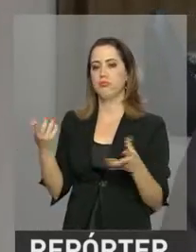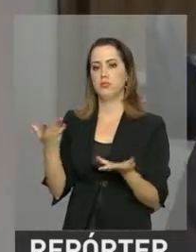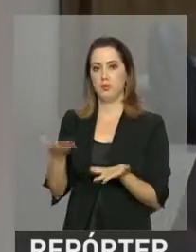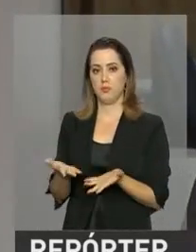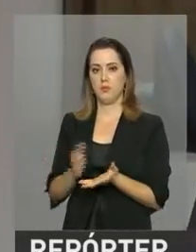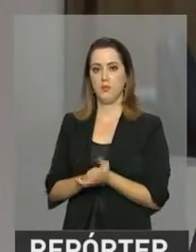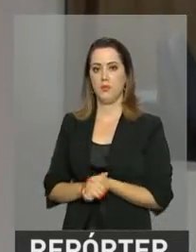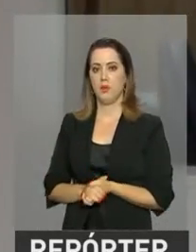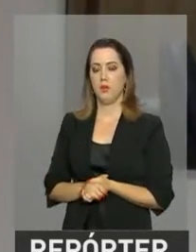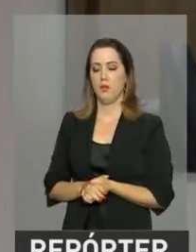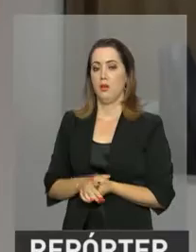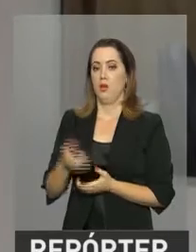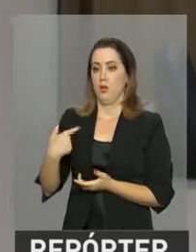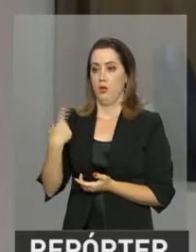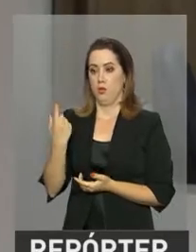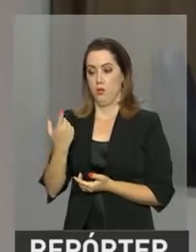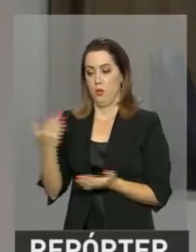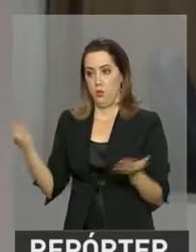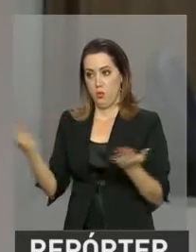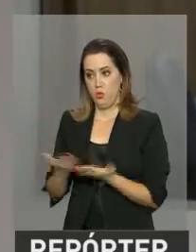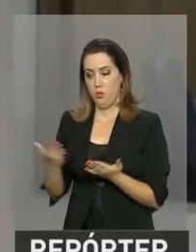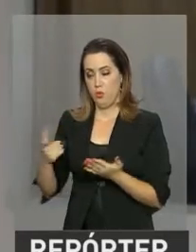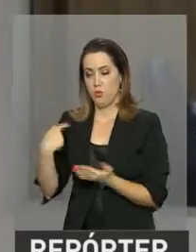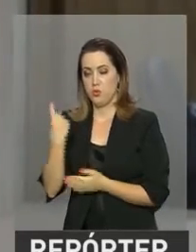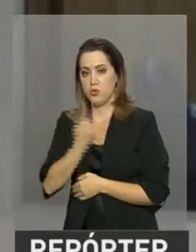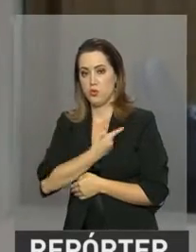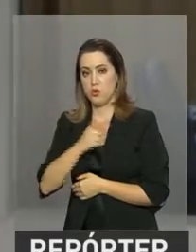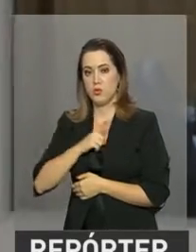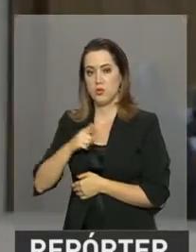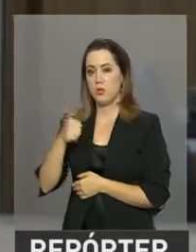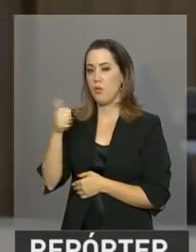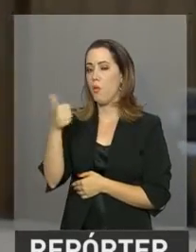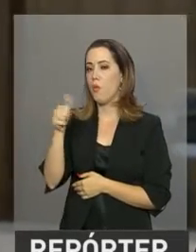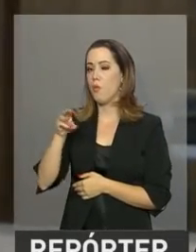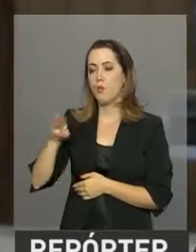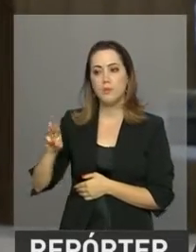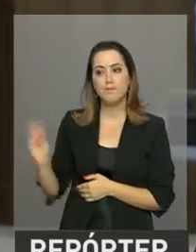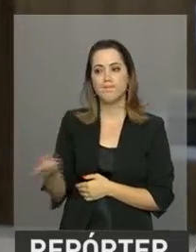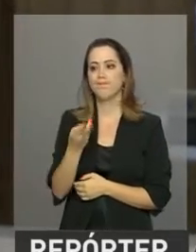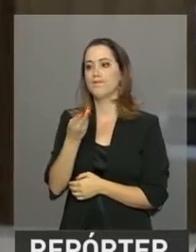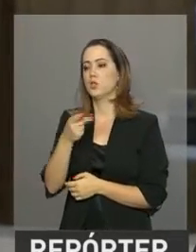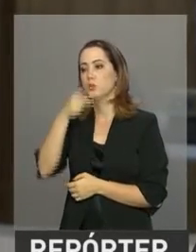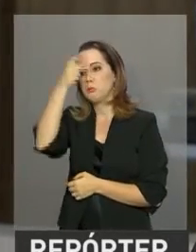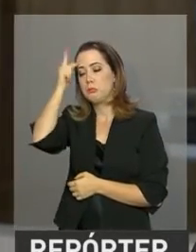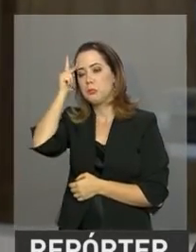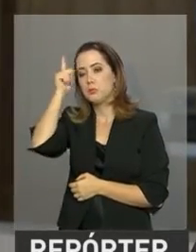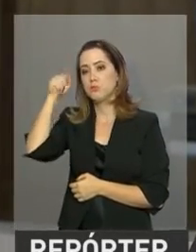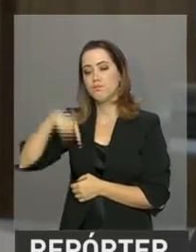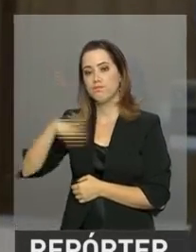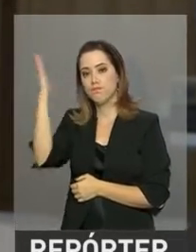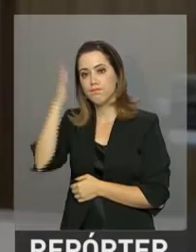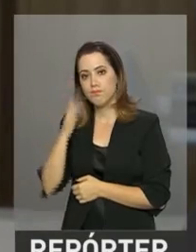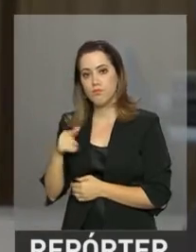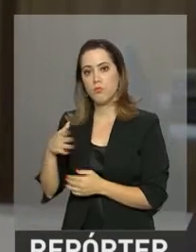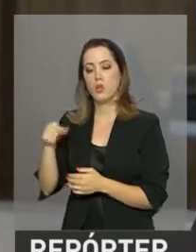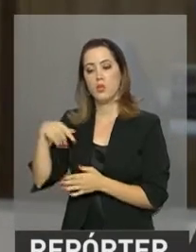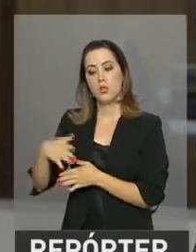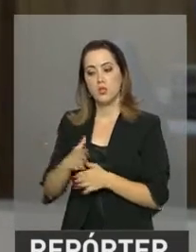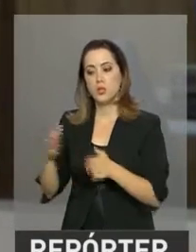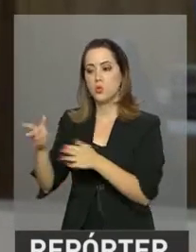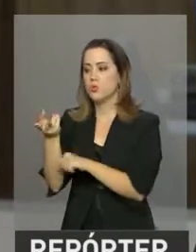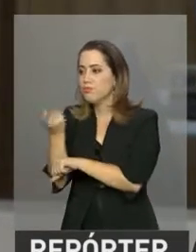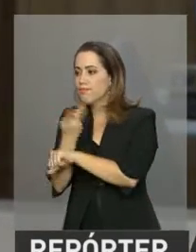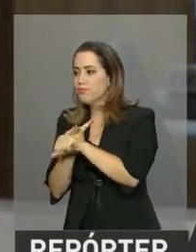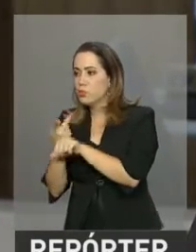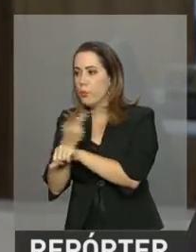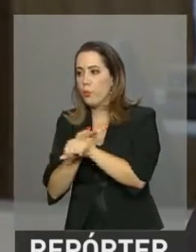devastadora. Hoje nós temos em torno de 11 milhões de brasileiros que nas ruas das suas cidades